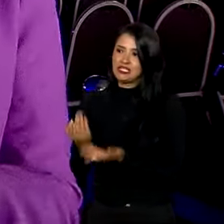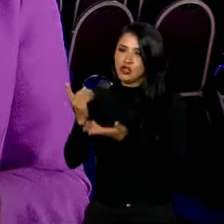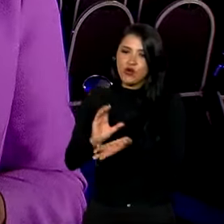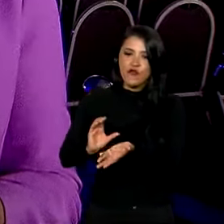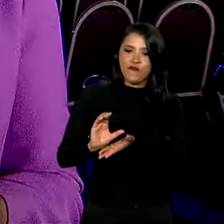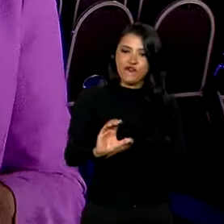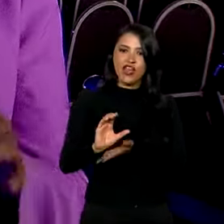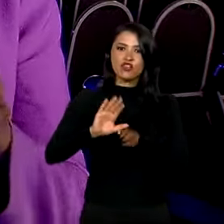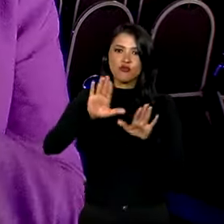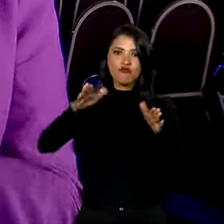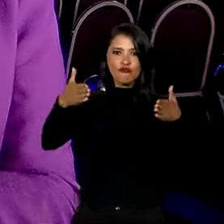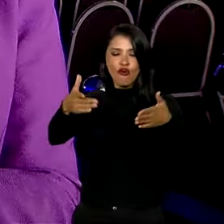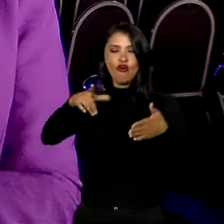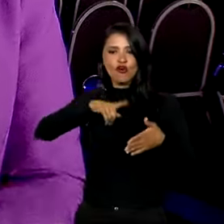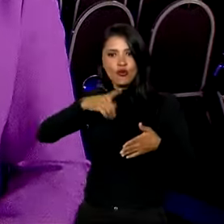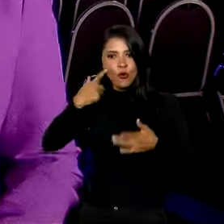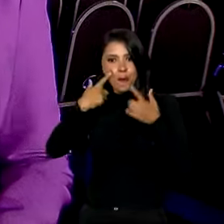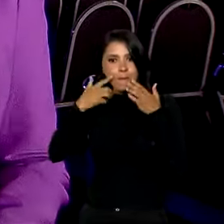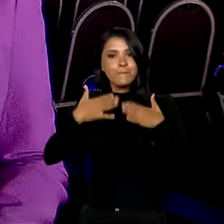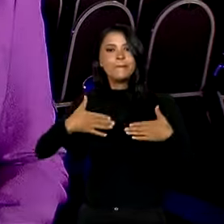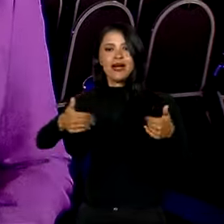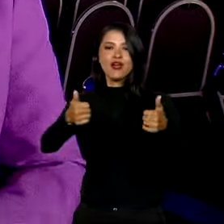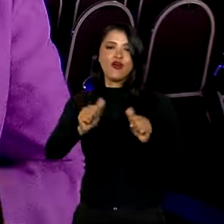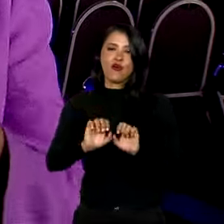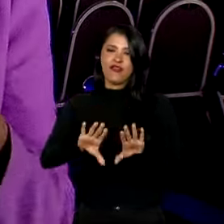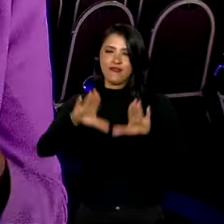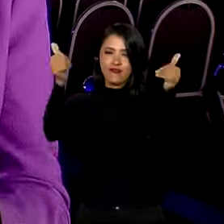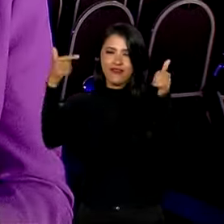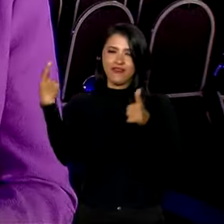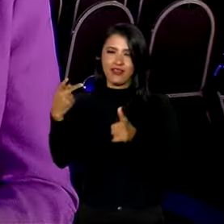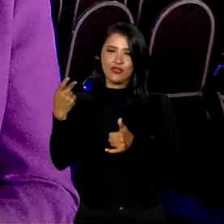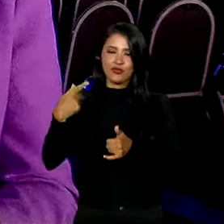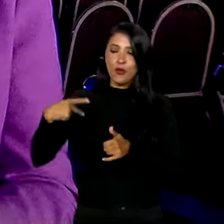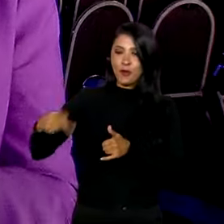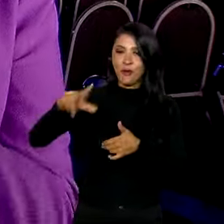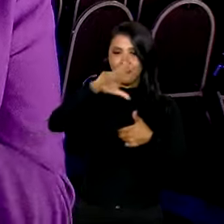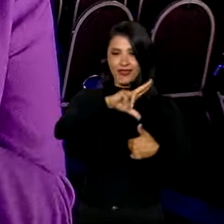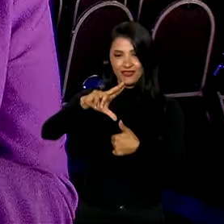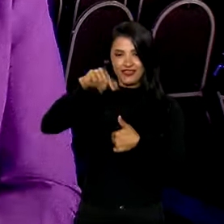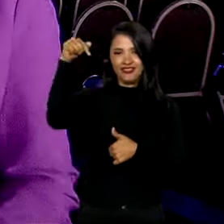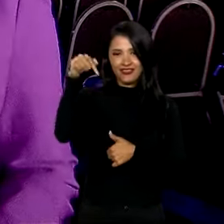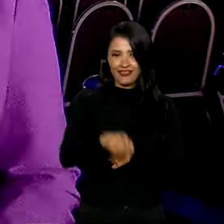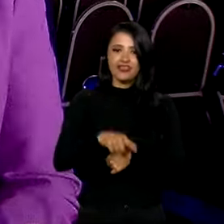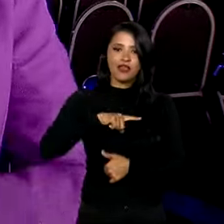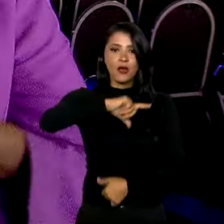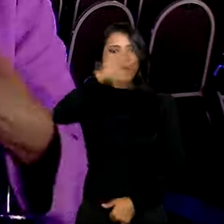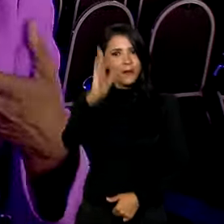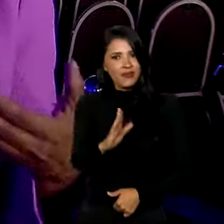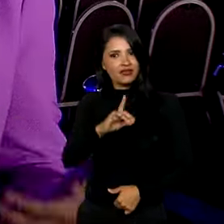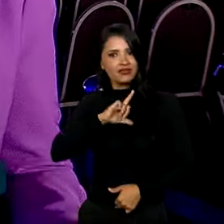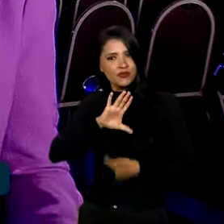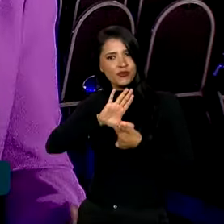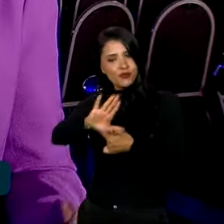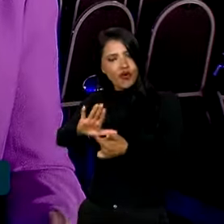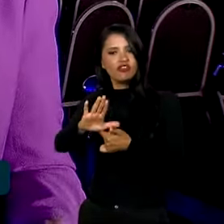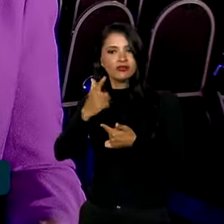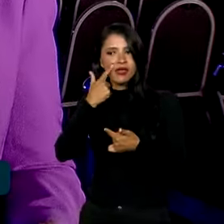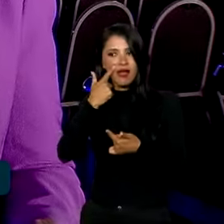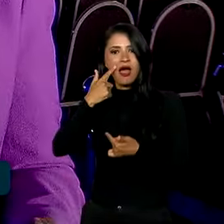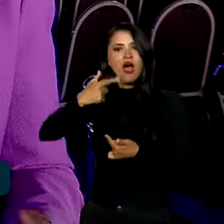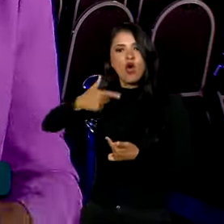o maior evento de atração de investimentos estrangeiros da América Latina, o país apresenta a